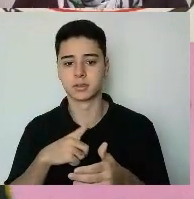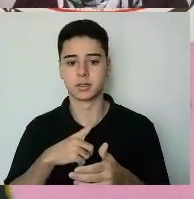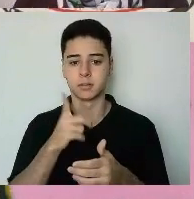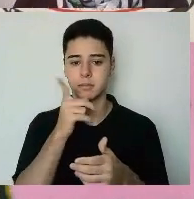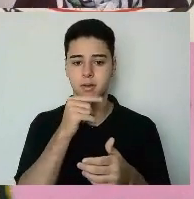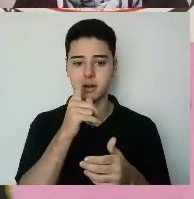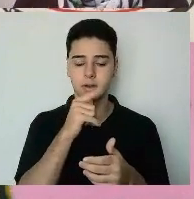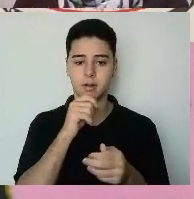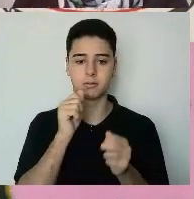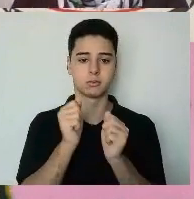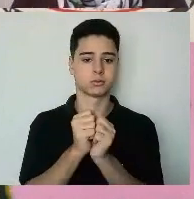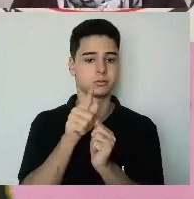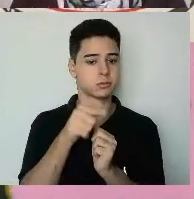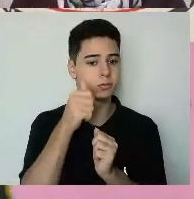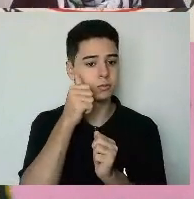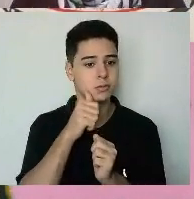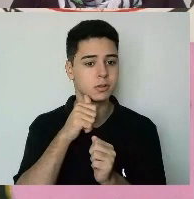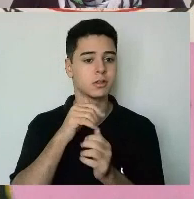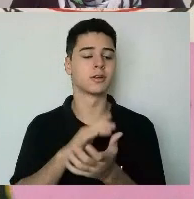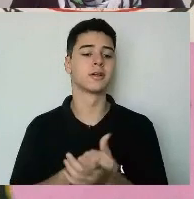ali do lado dela, né?